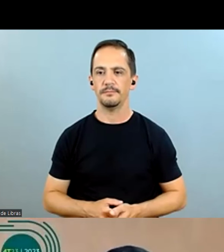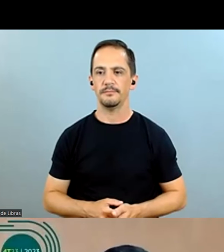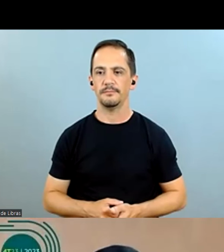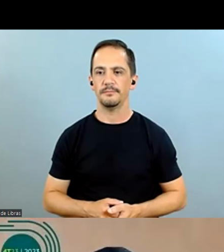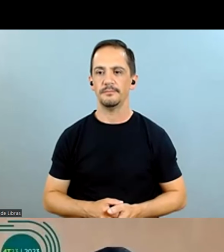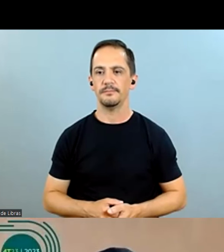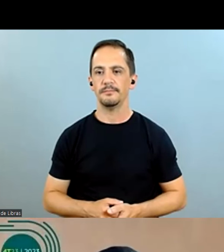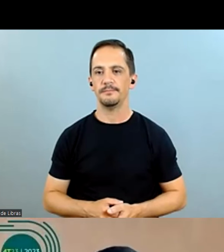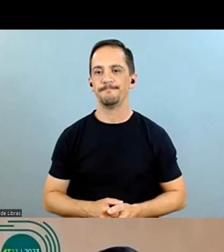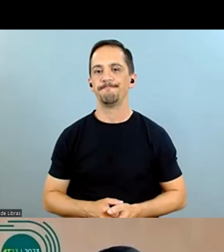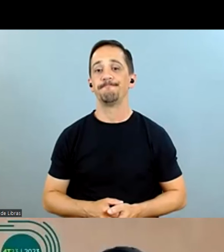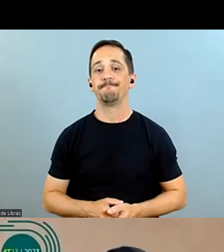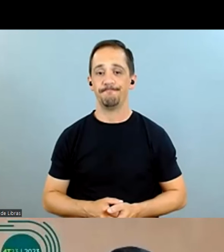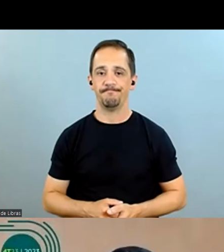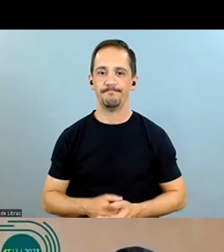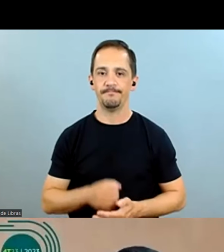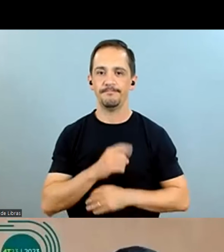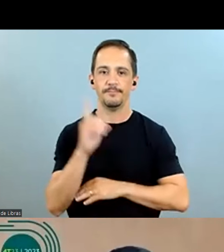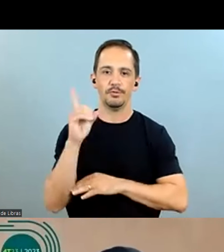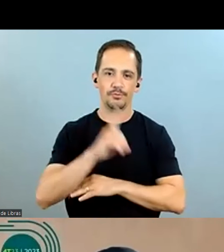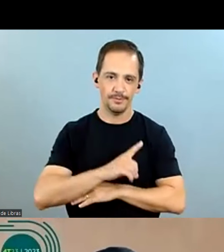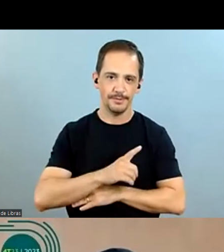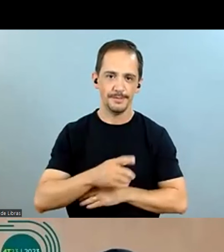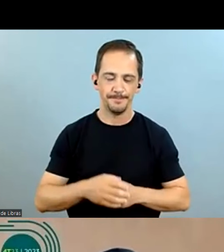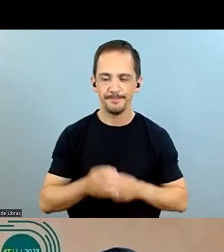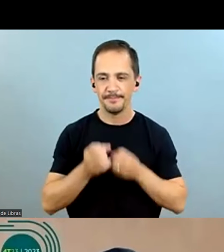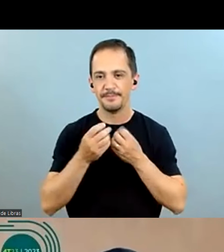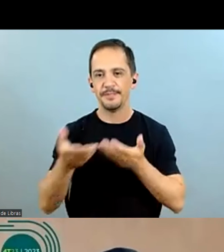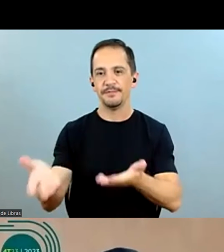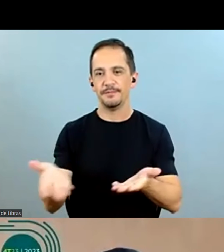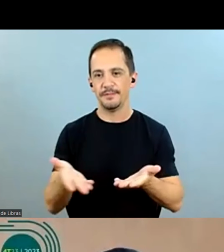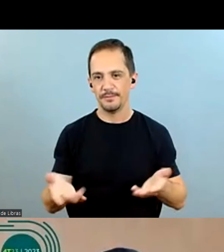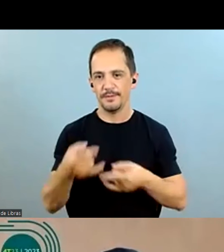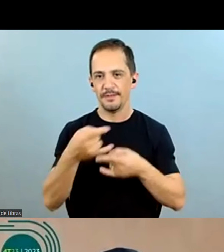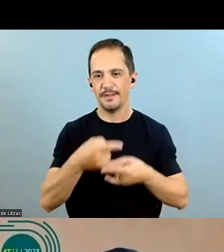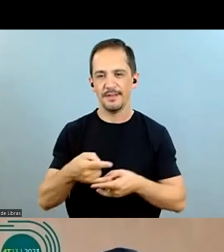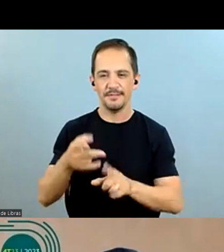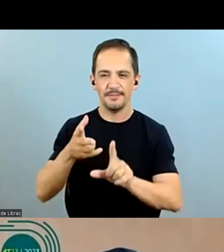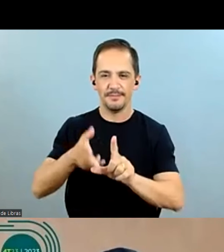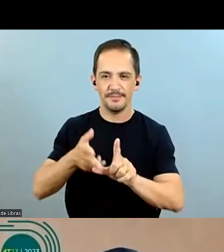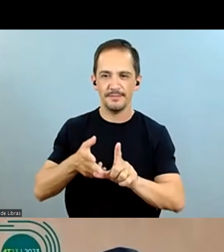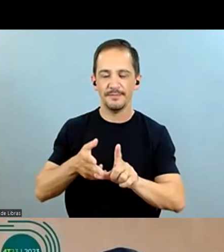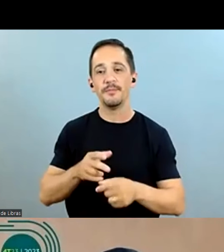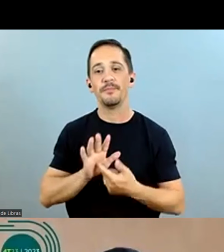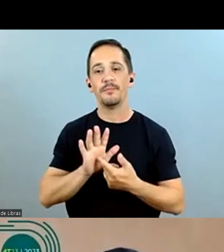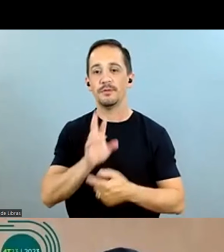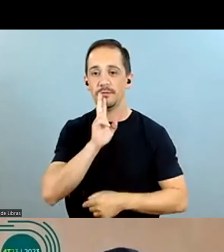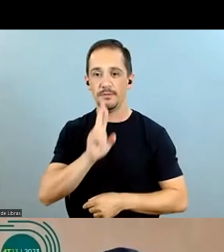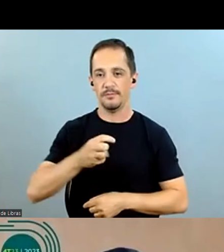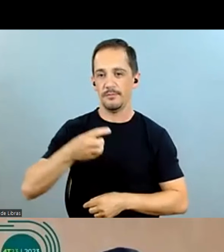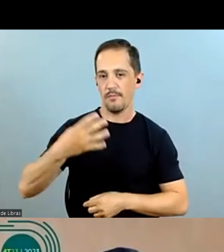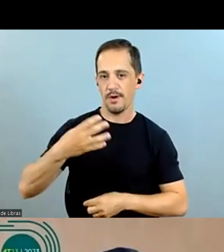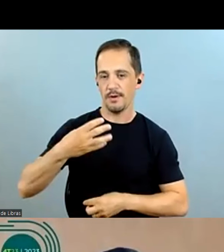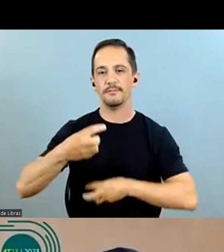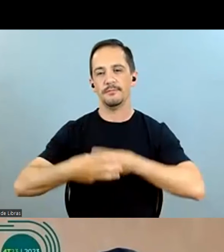muito bem então bom dia a todos novamente sejam bem-vindos aqui ao nosso webinar de resultados do quarto trimestre de 23 e do ano de